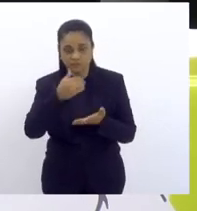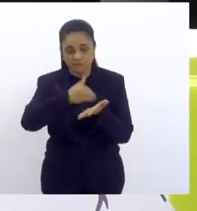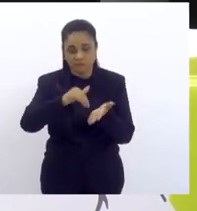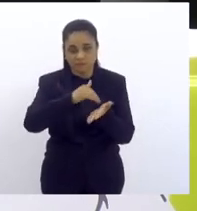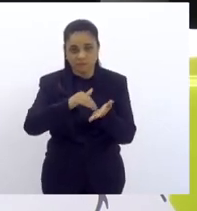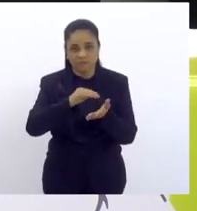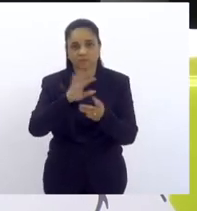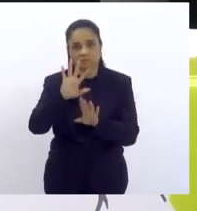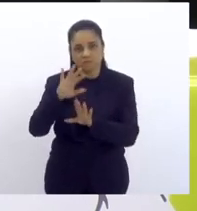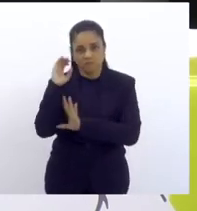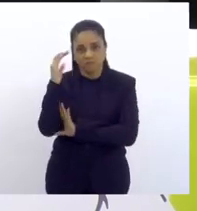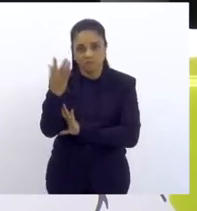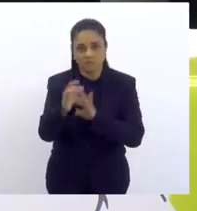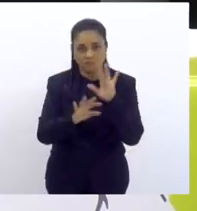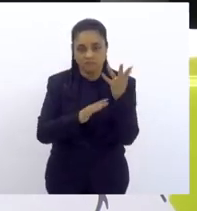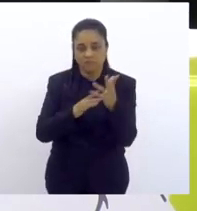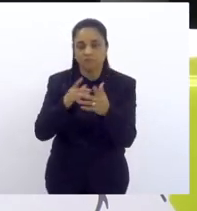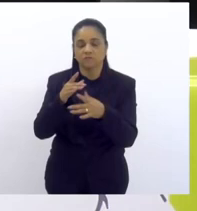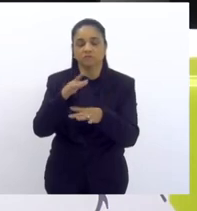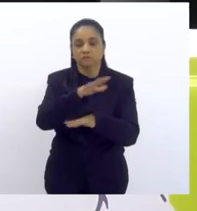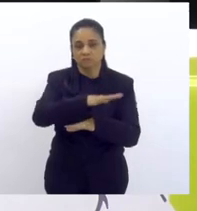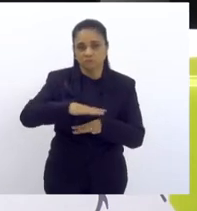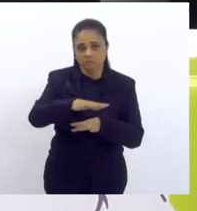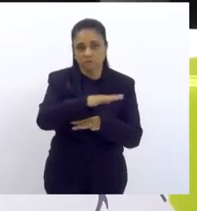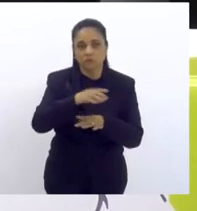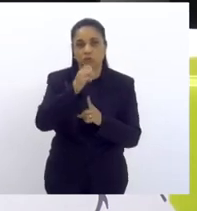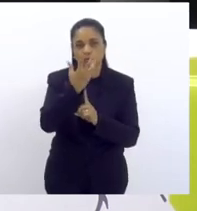Meio Ambiente de proteção animal de Duque de Caxias